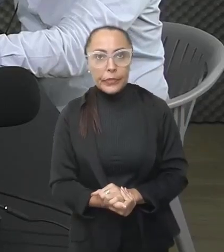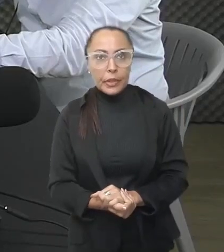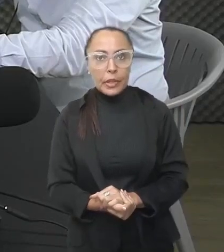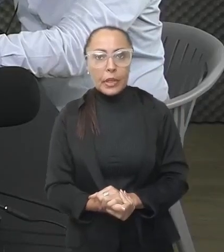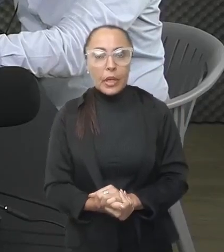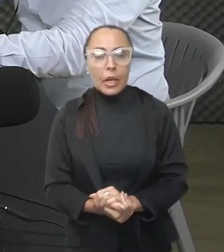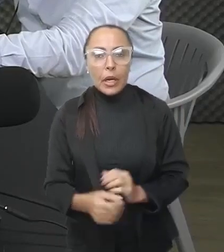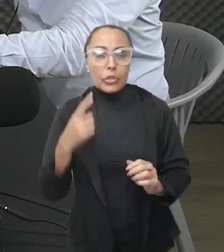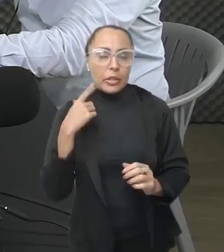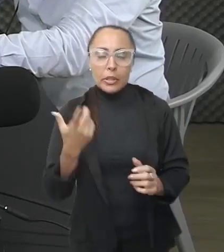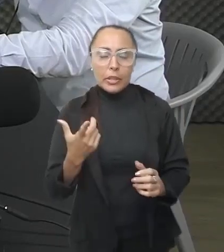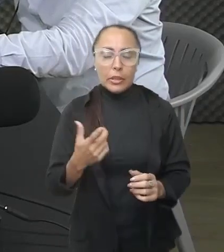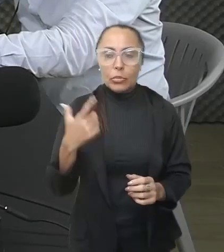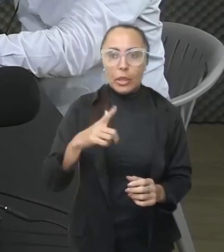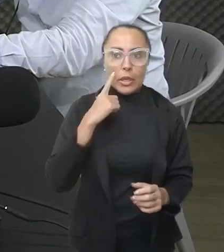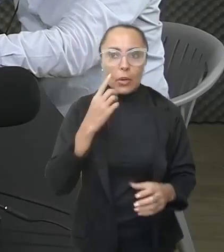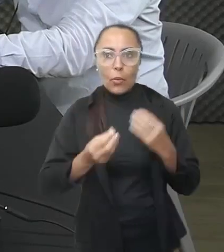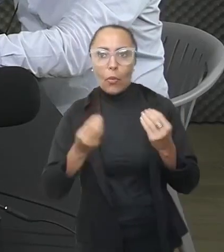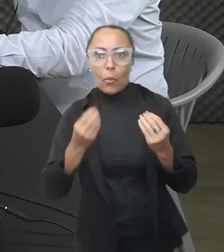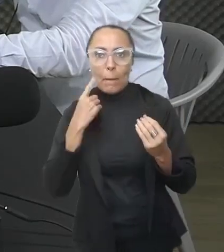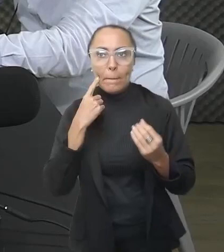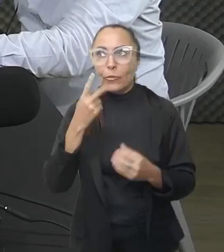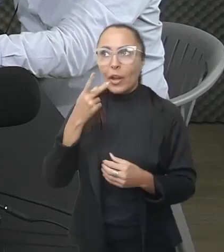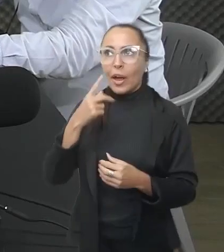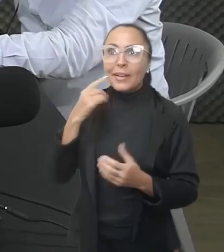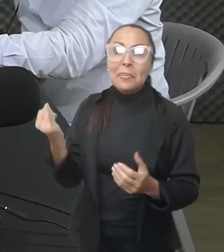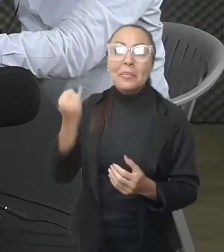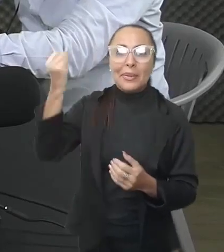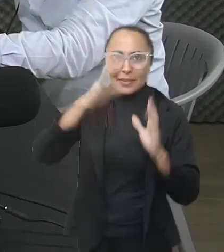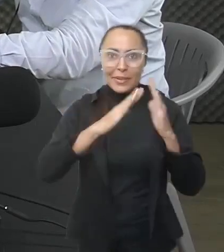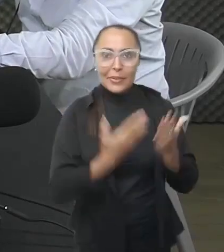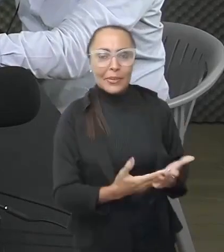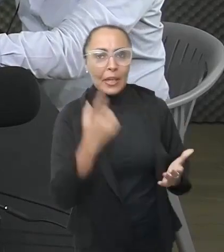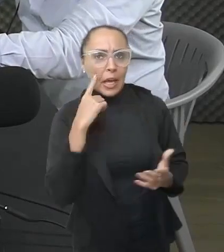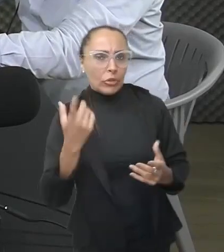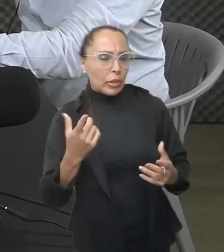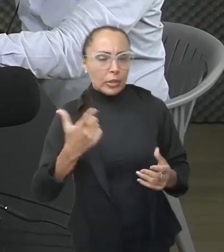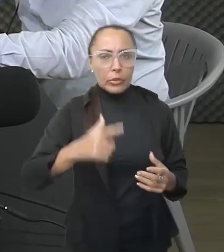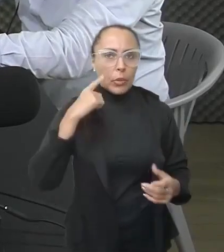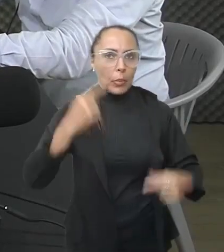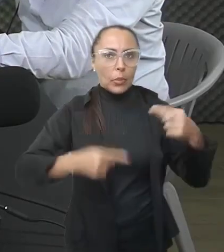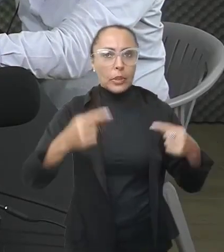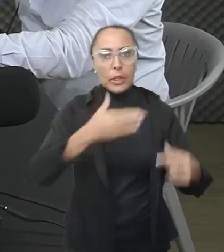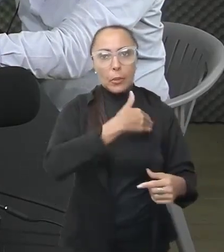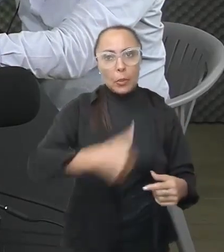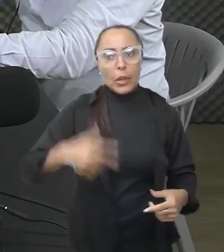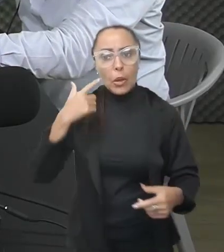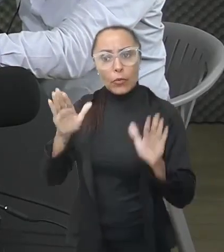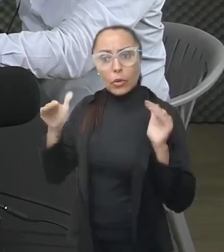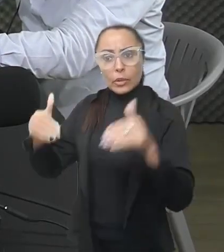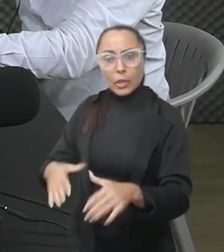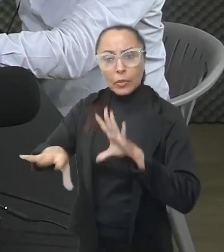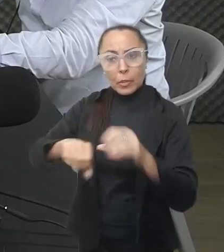não tem nem a dimensão de como a escola é importante. E muitas vezes a gente não tem, né, uma política pública mais voltada para essa formação